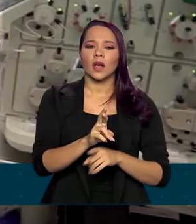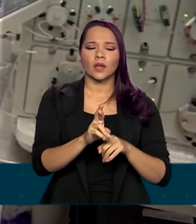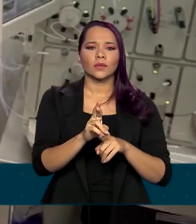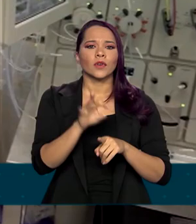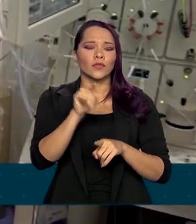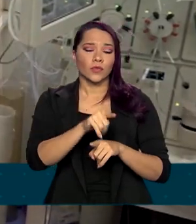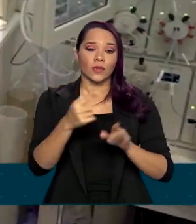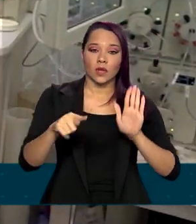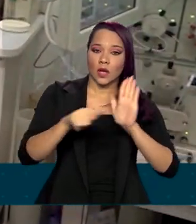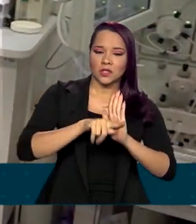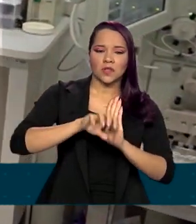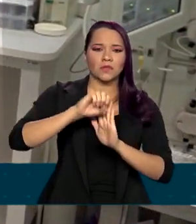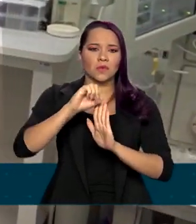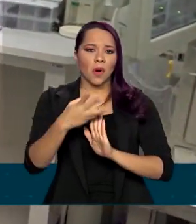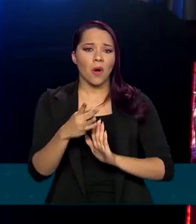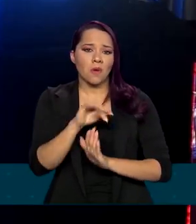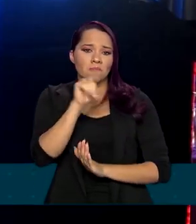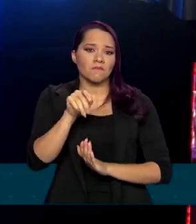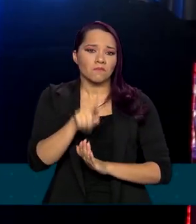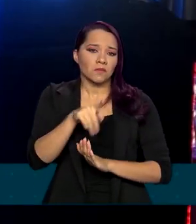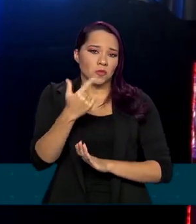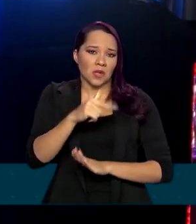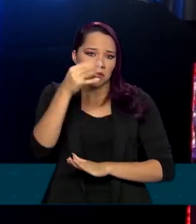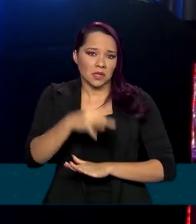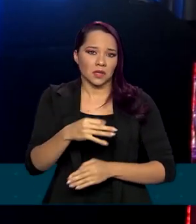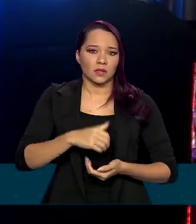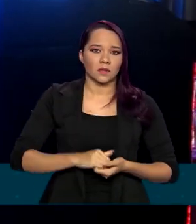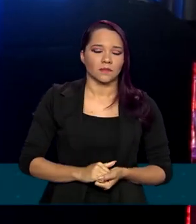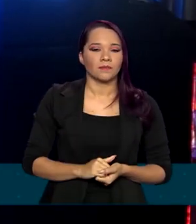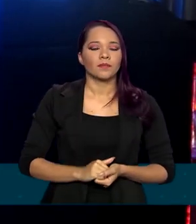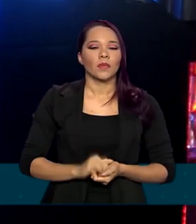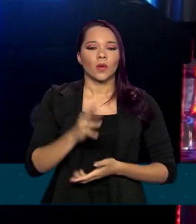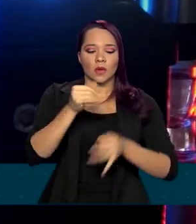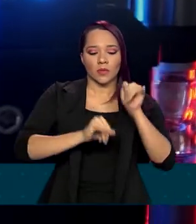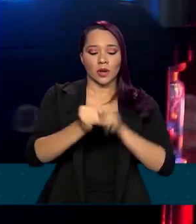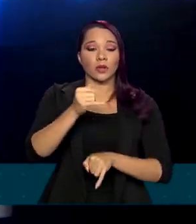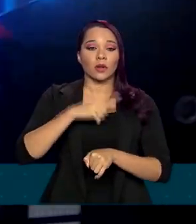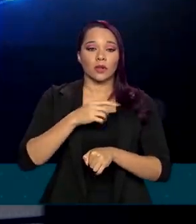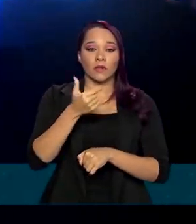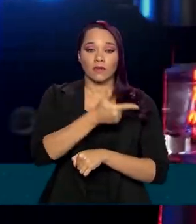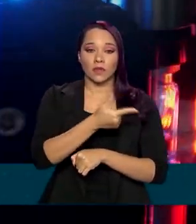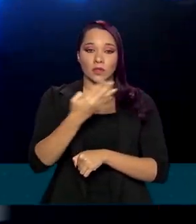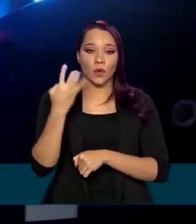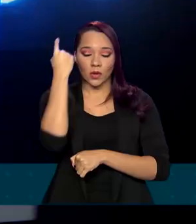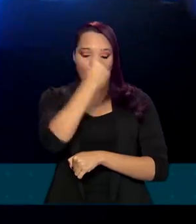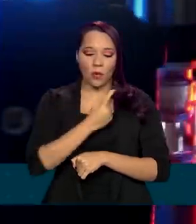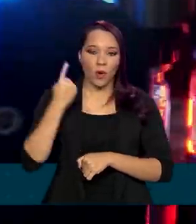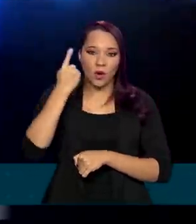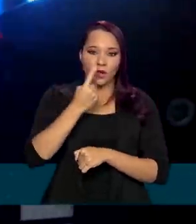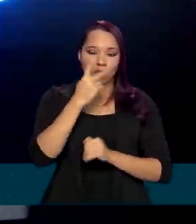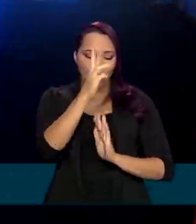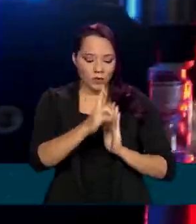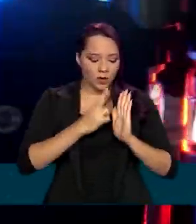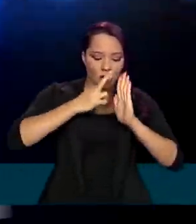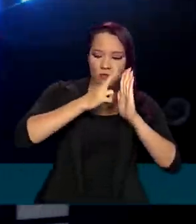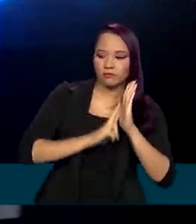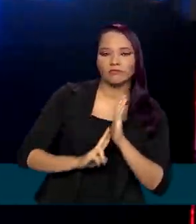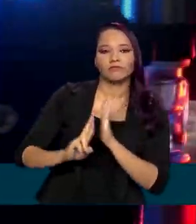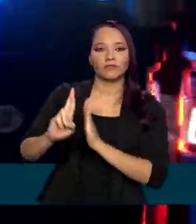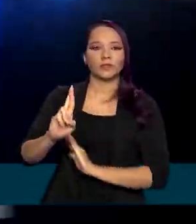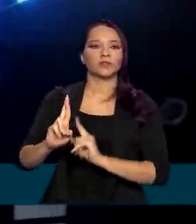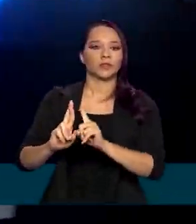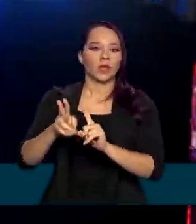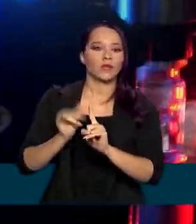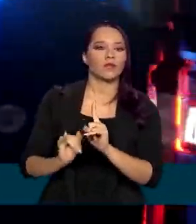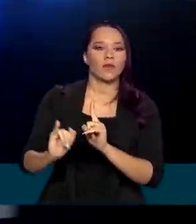negativo ou inconclusivo. Os laboratórios têm até 24 horas a partir do resultado do teste para enviar a